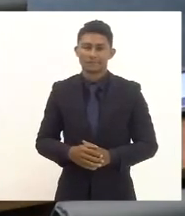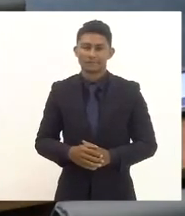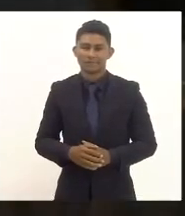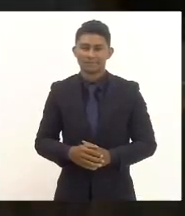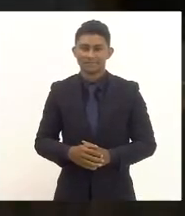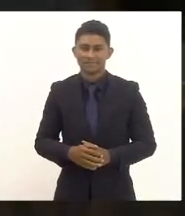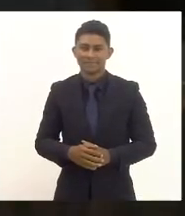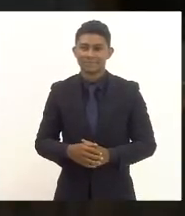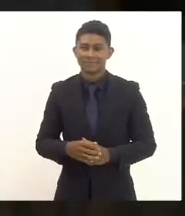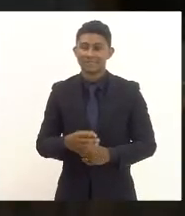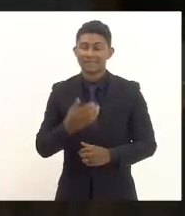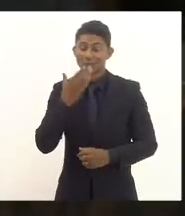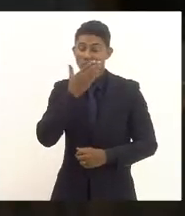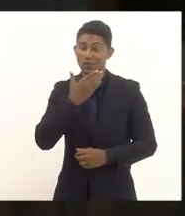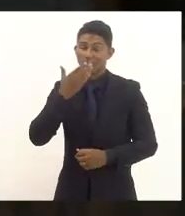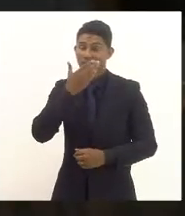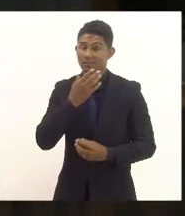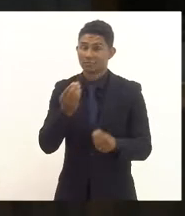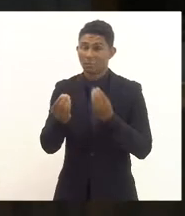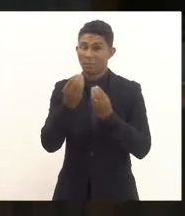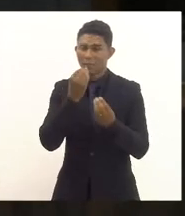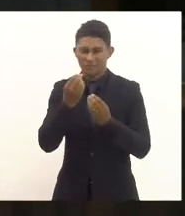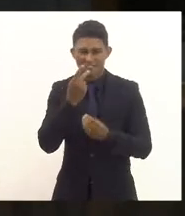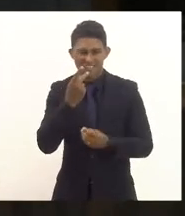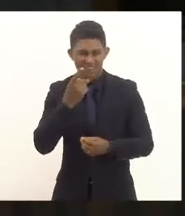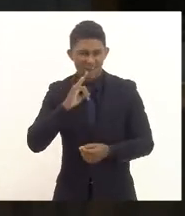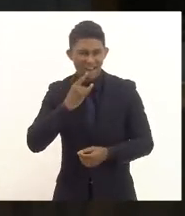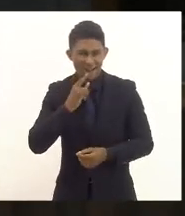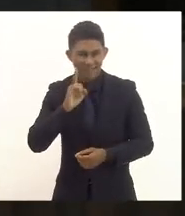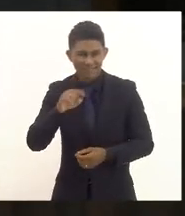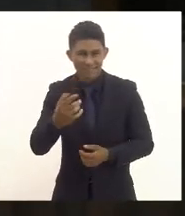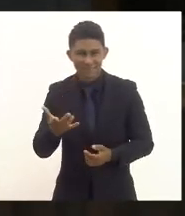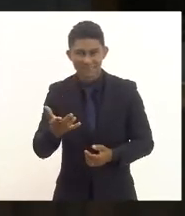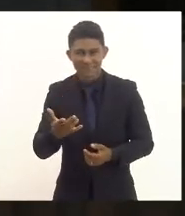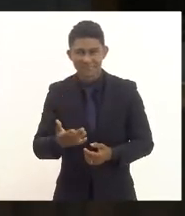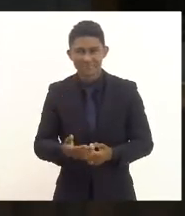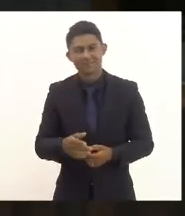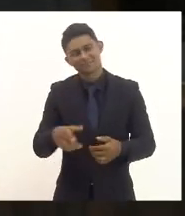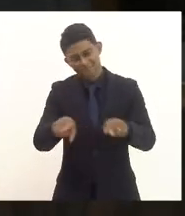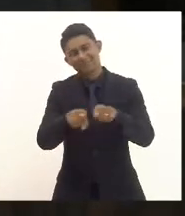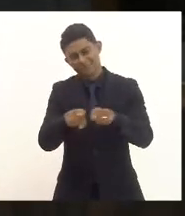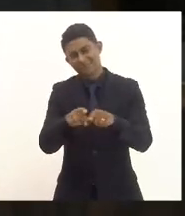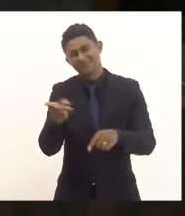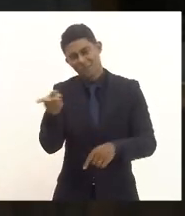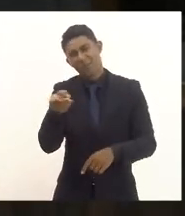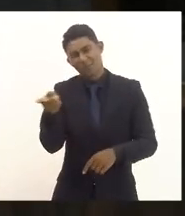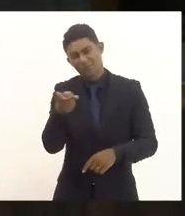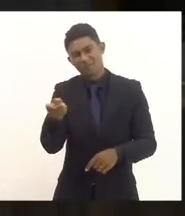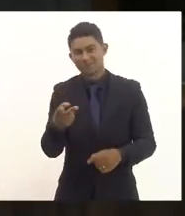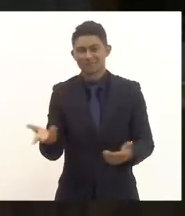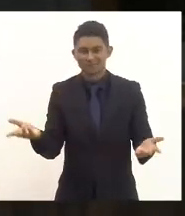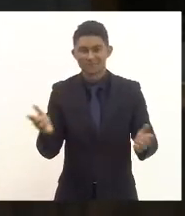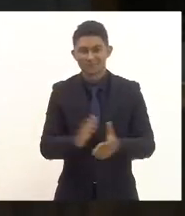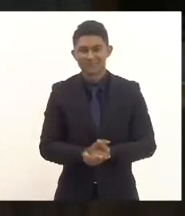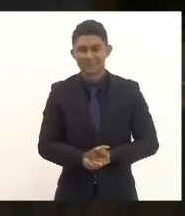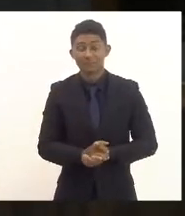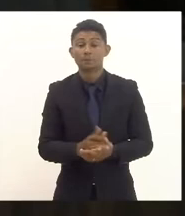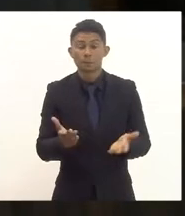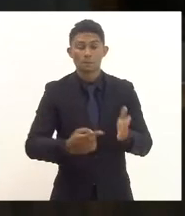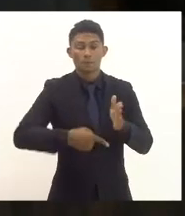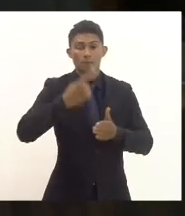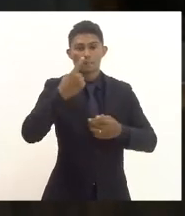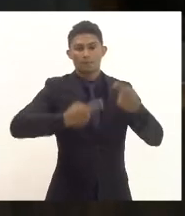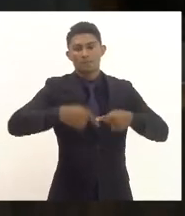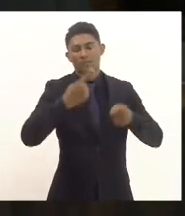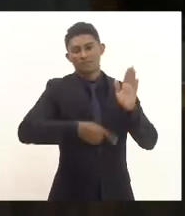o excesso de Açúcar o álbum vale para os dois em